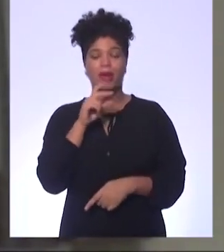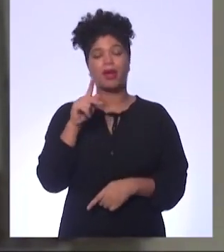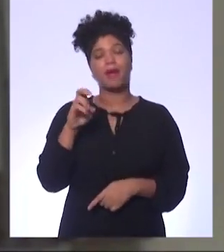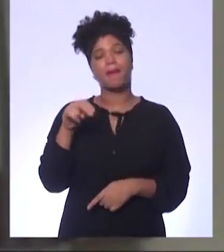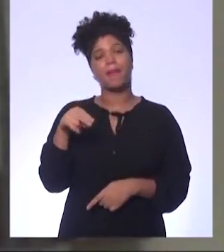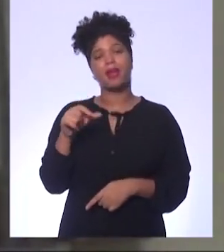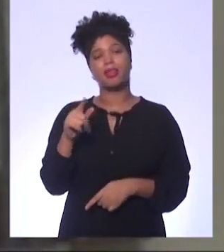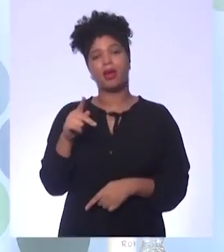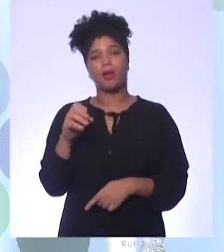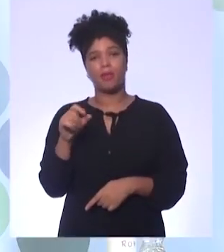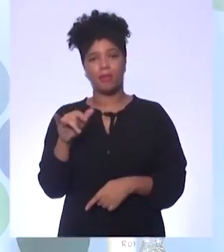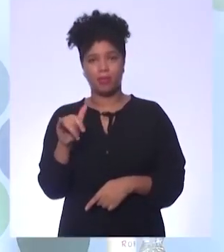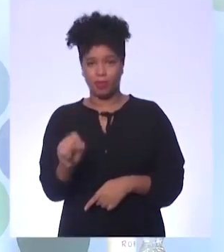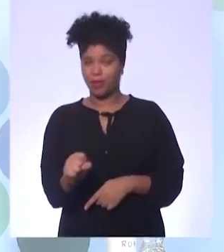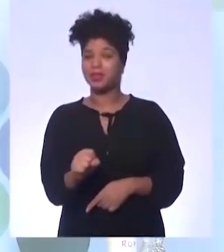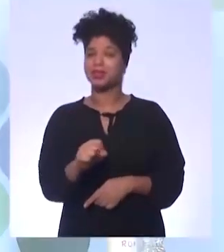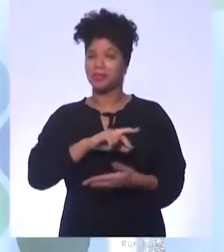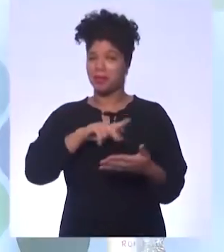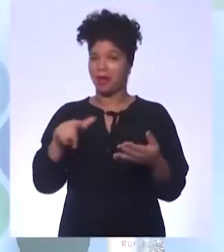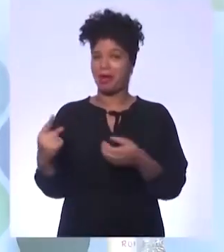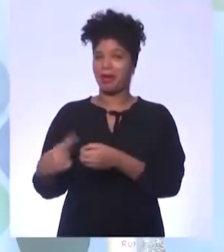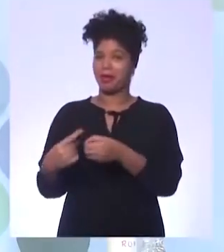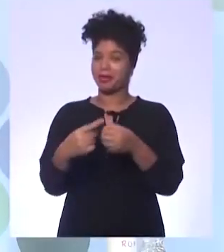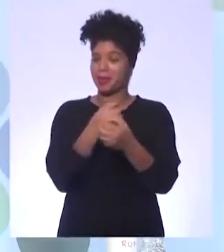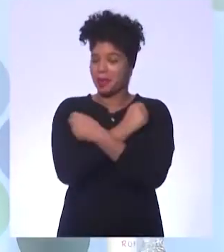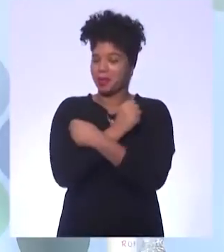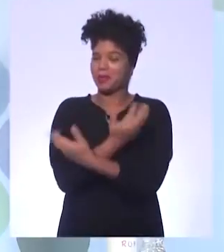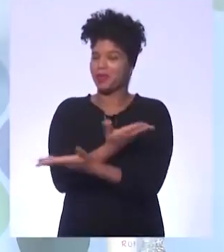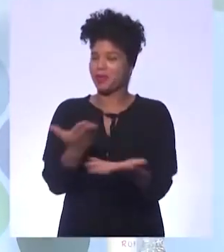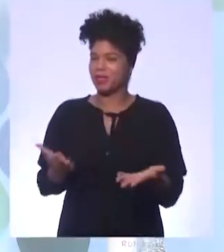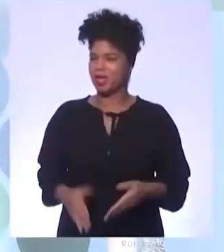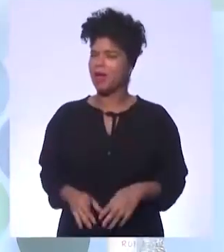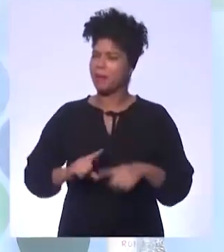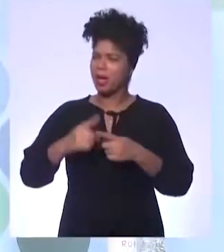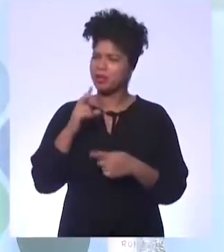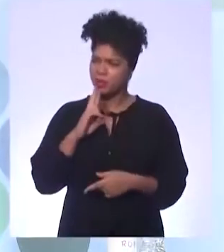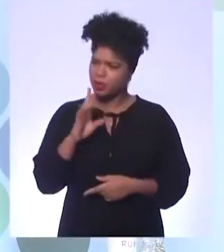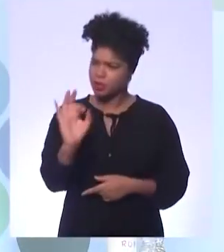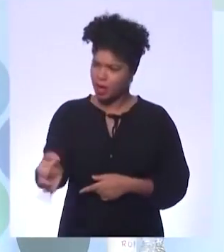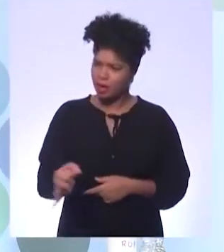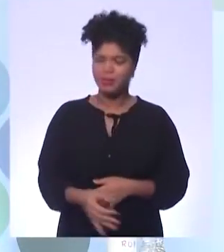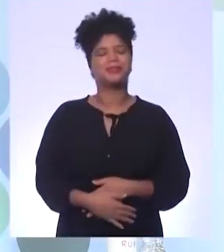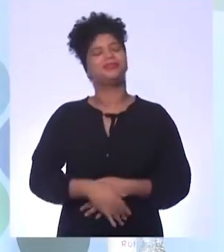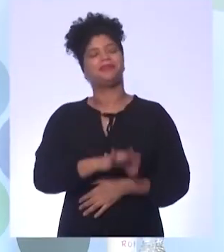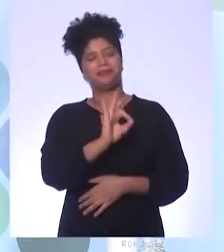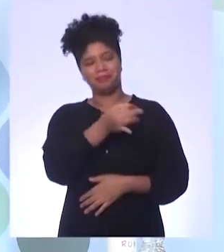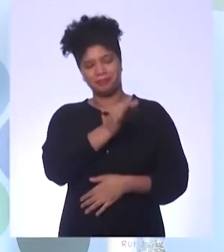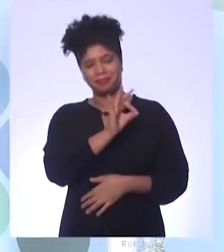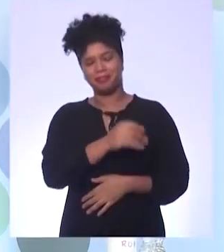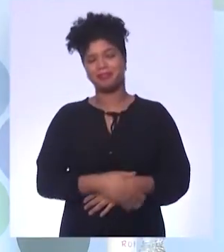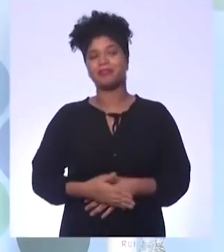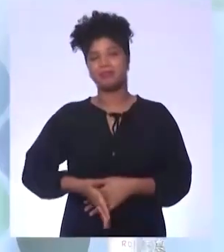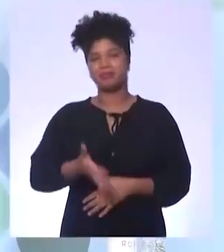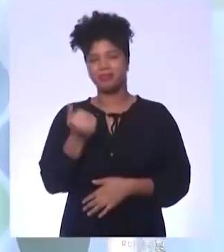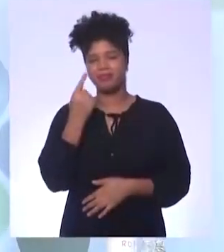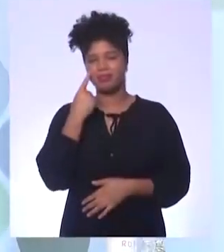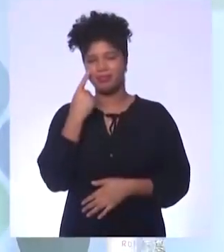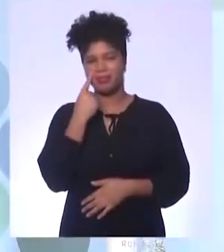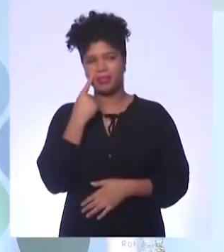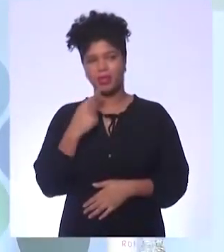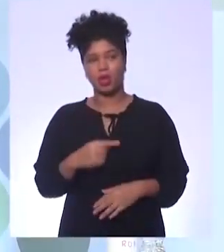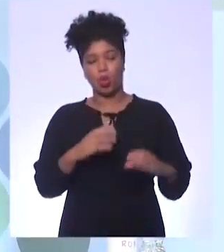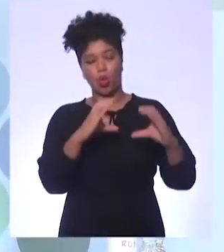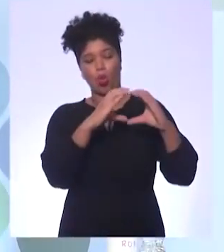Eles acertaram? Acertaram sim. Então, vem comigo na resolução, muito bem. Então, a gente vai ter que fazer o quê? Dividir a roda maior pela menor,